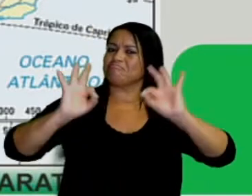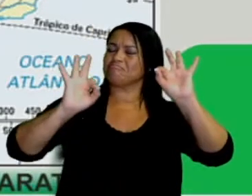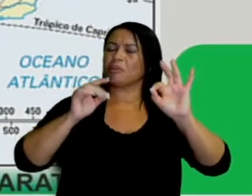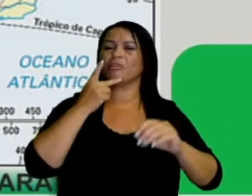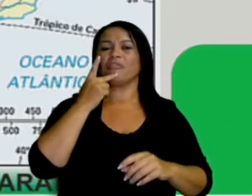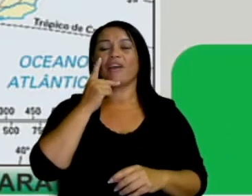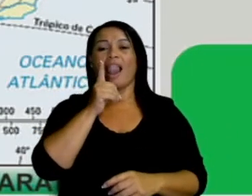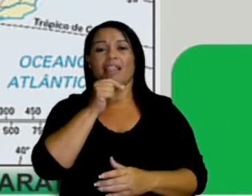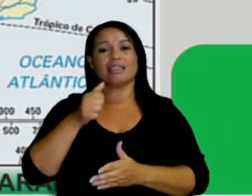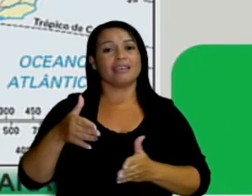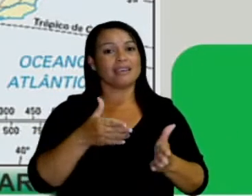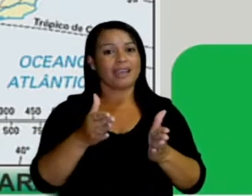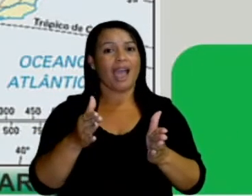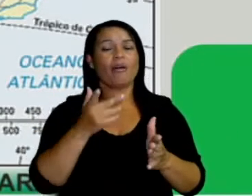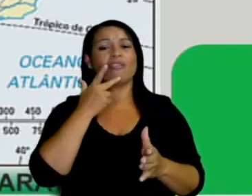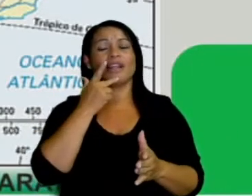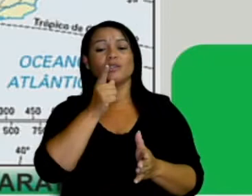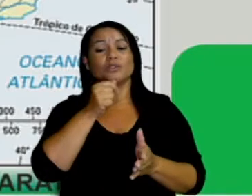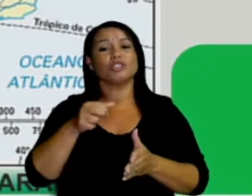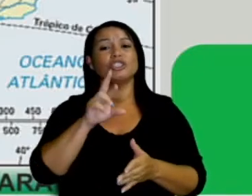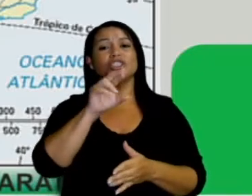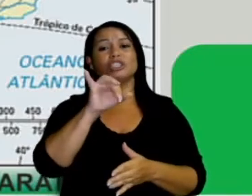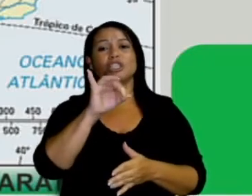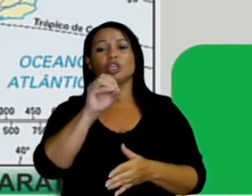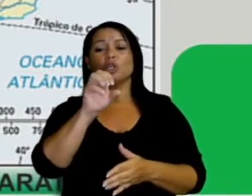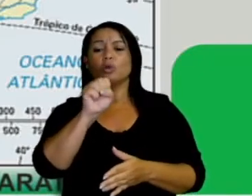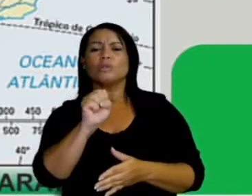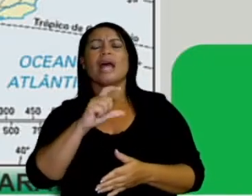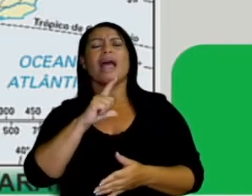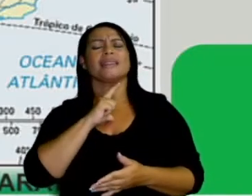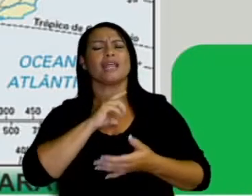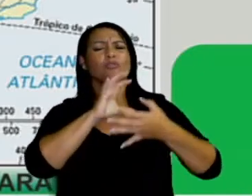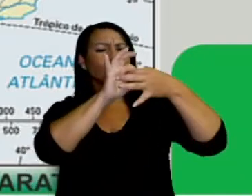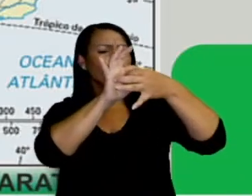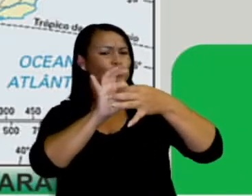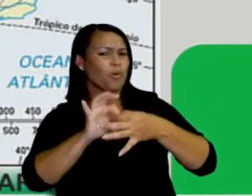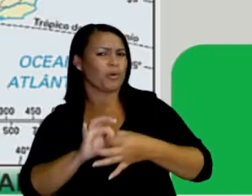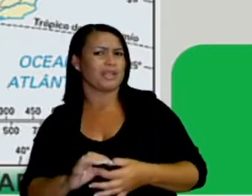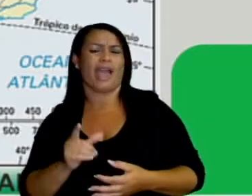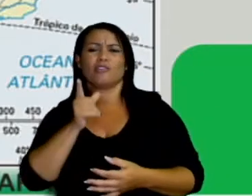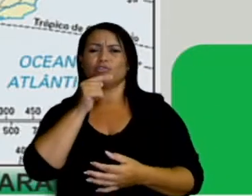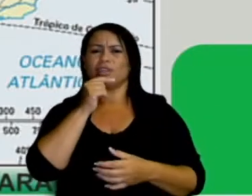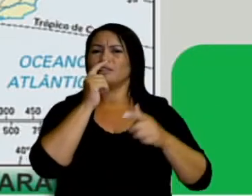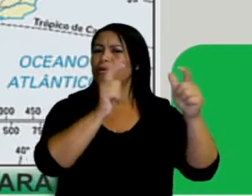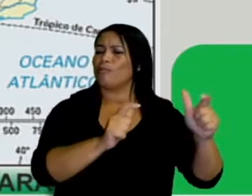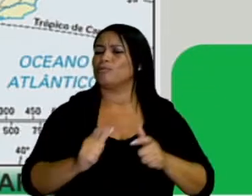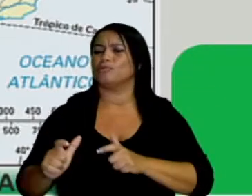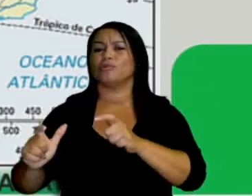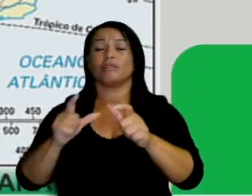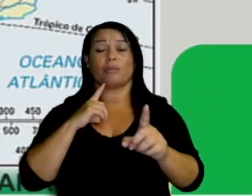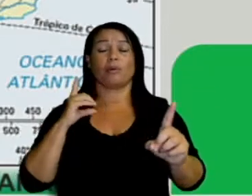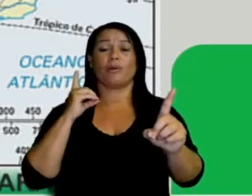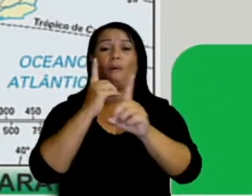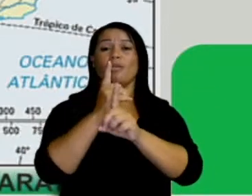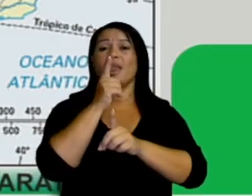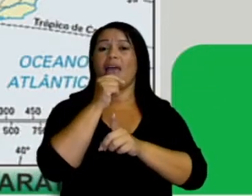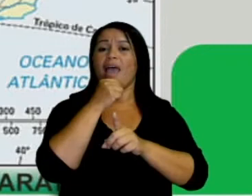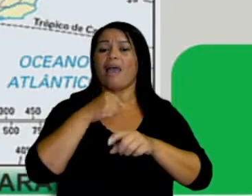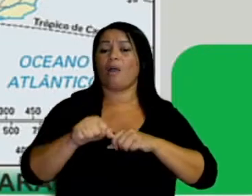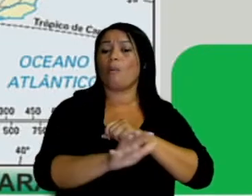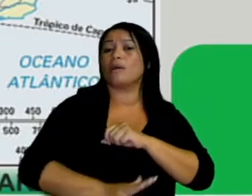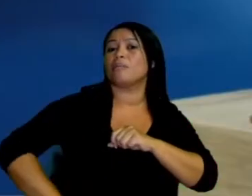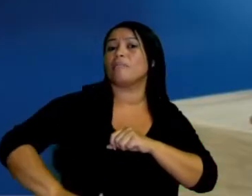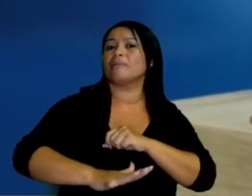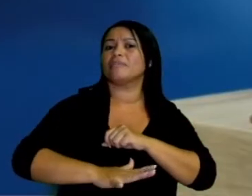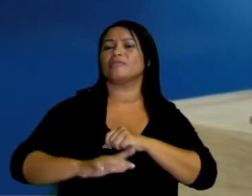de hidrografia, estou falando dos rios, né, e todo o contexto das águas, dos mananciais, locais que você pode encontrar água na superfície do